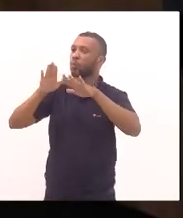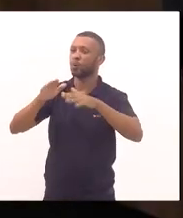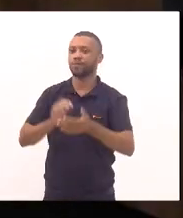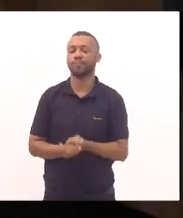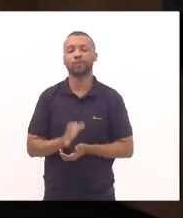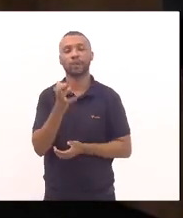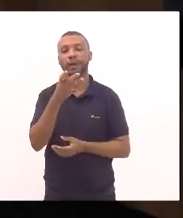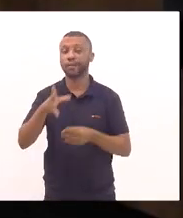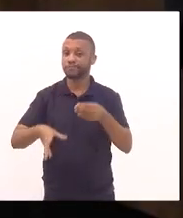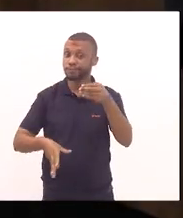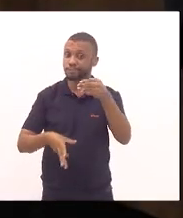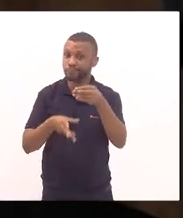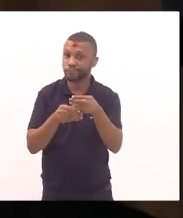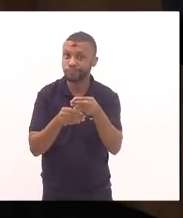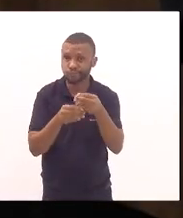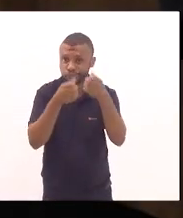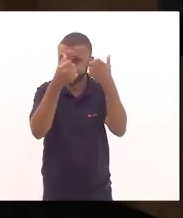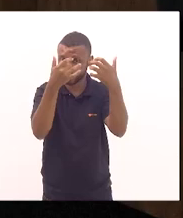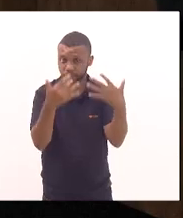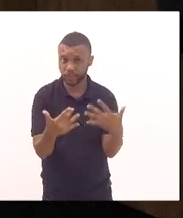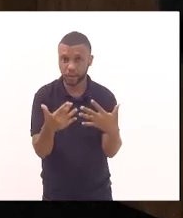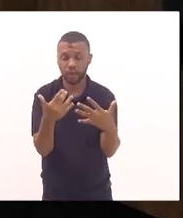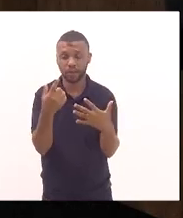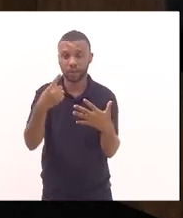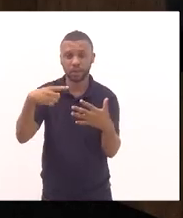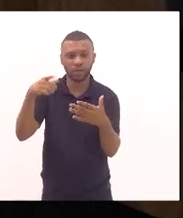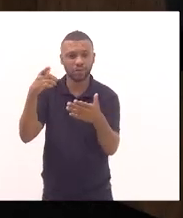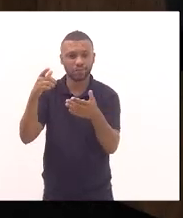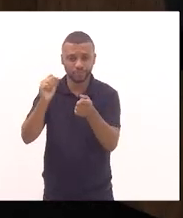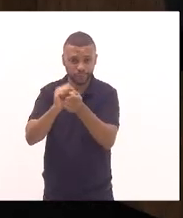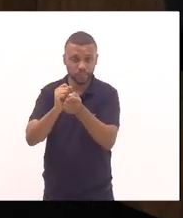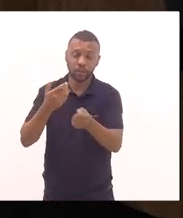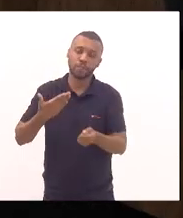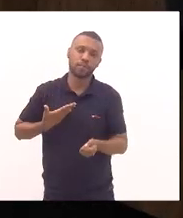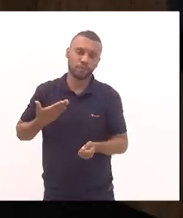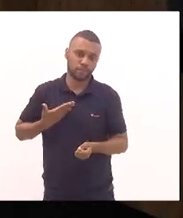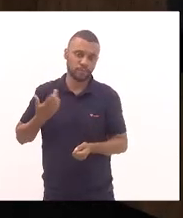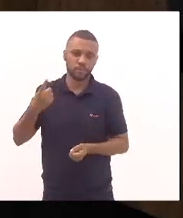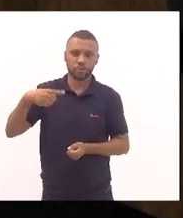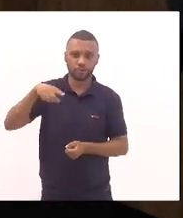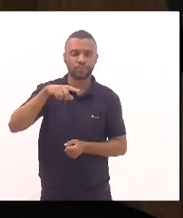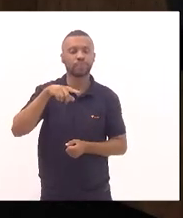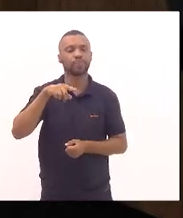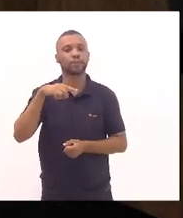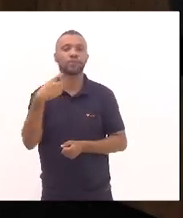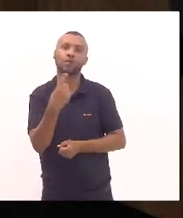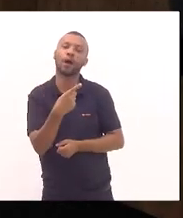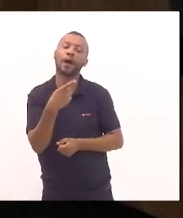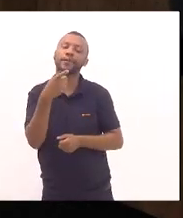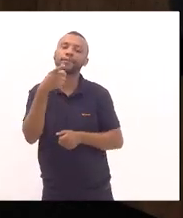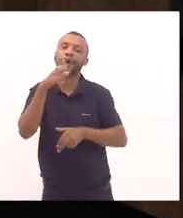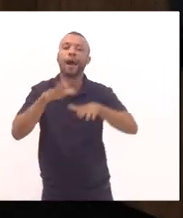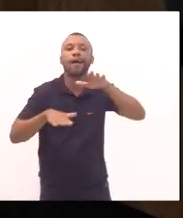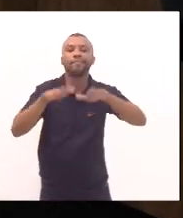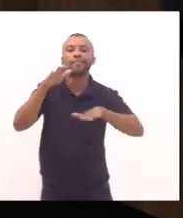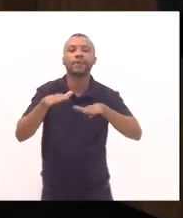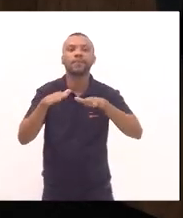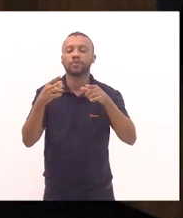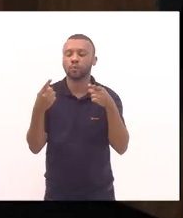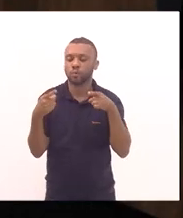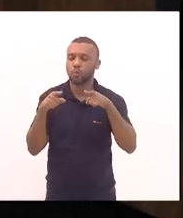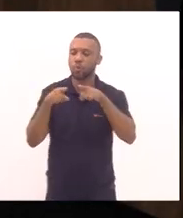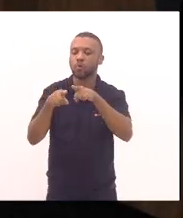ponderar aqui aos meus companheiros, porque nós estamos muitas vezes do mesmo